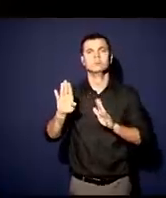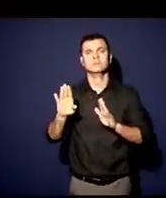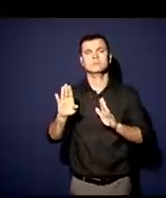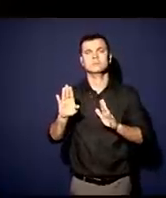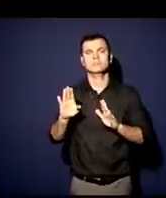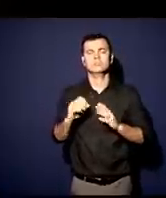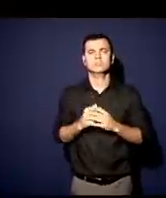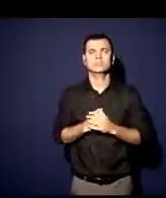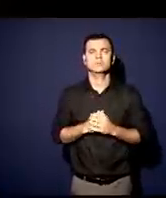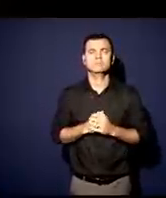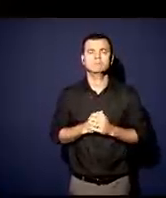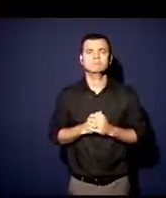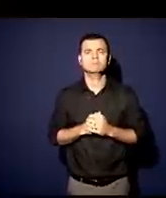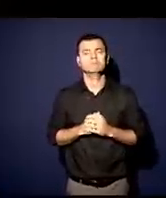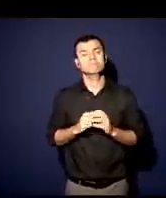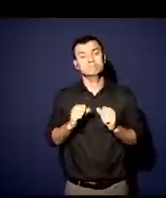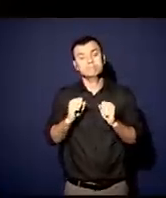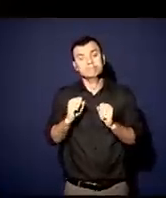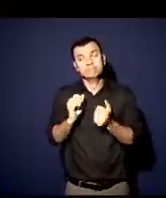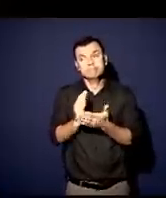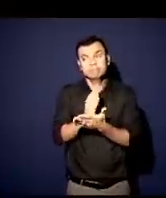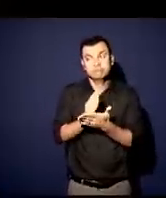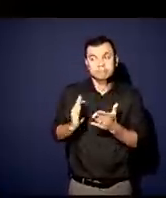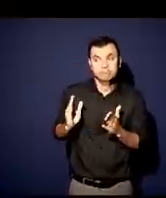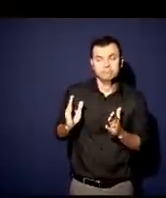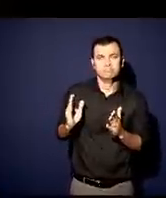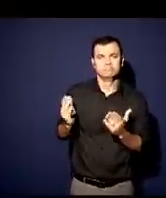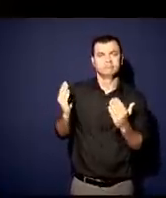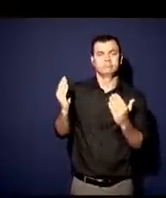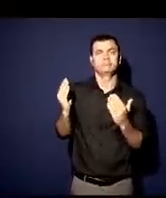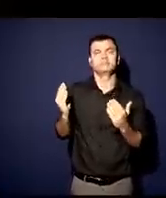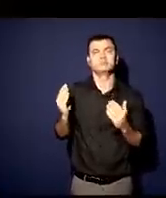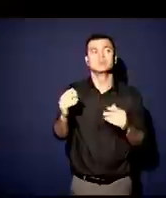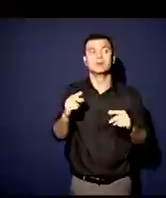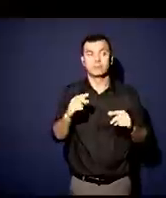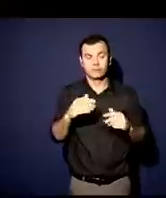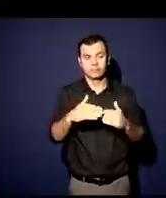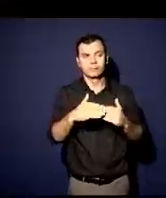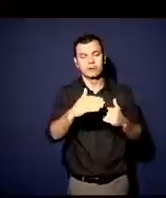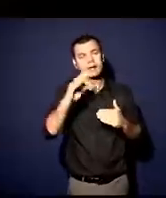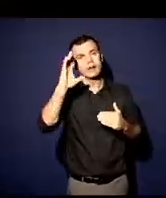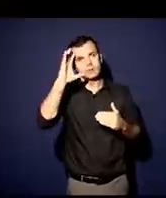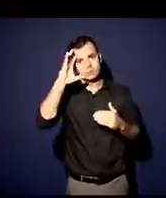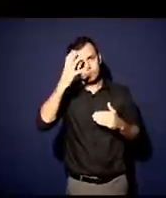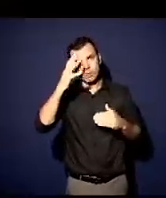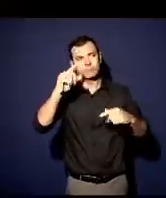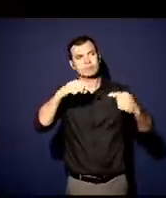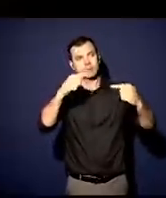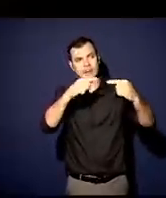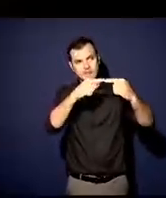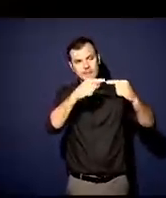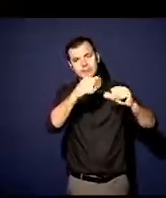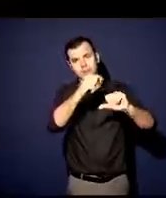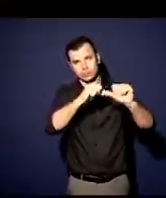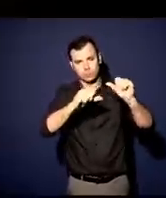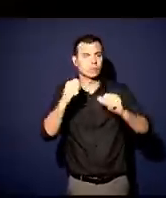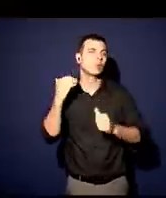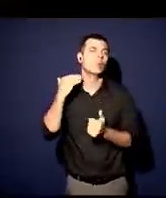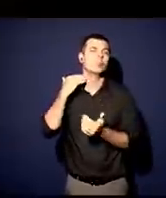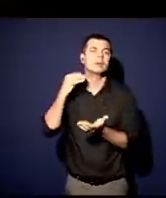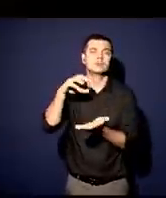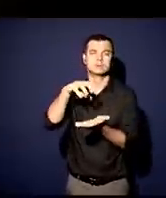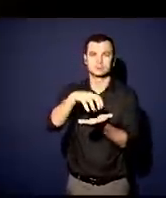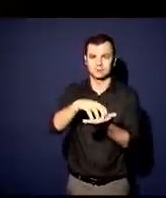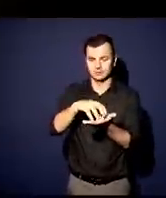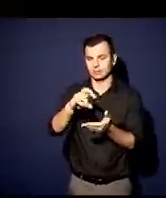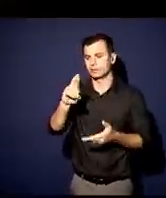emissões estejam constrangidas. Então, resolve-se isso. Vamos mudar essa meta. Eu acho que o Banco Central, como o